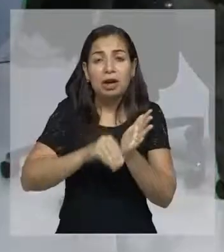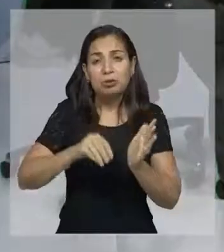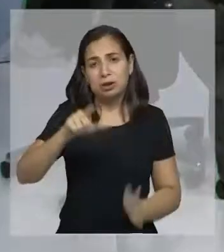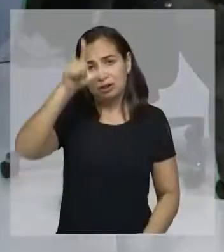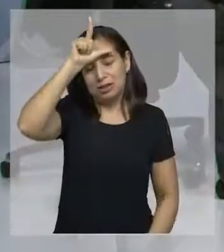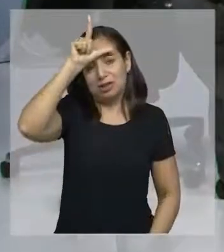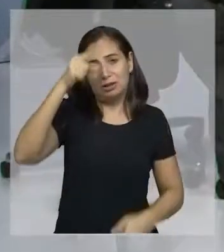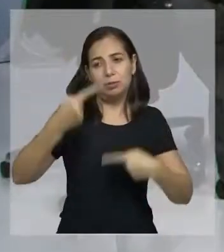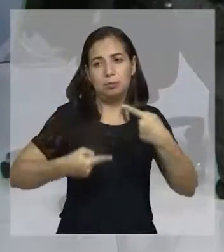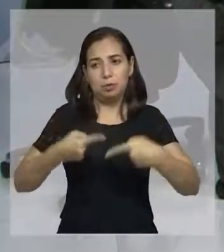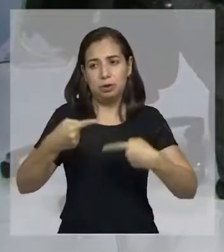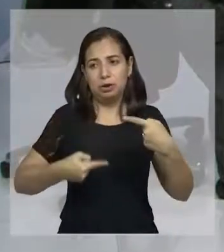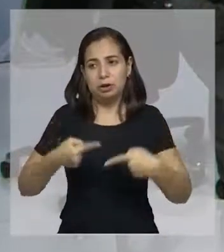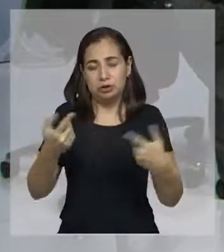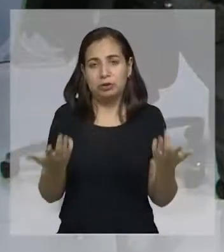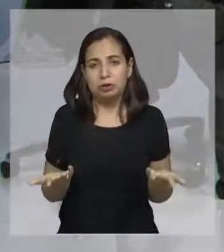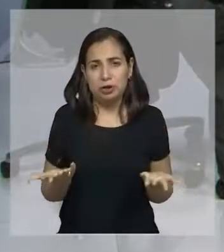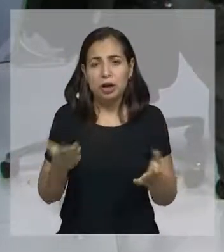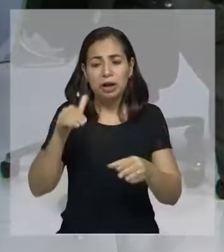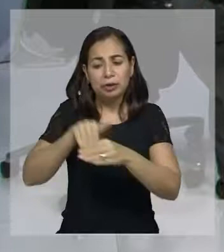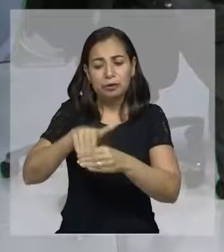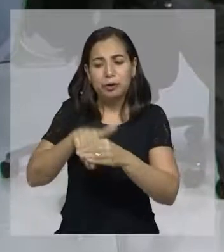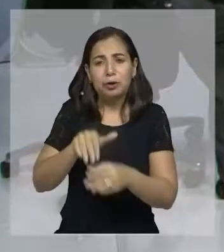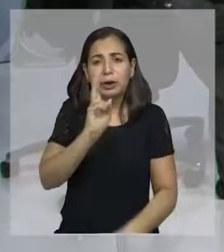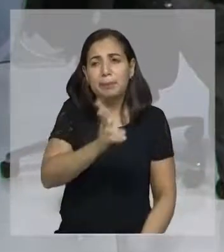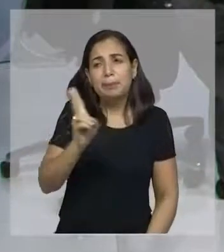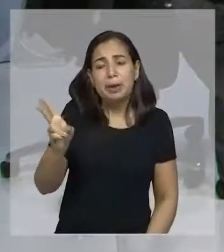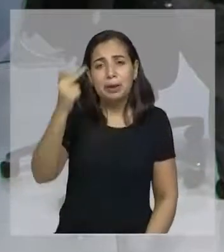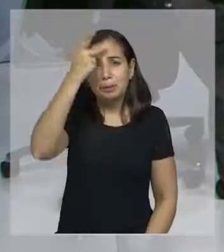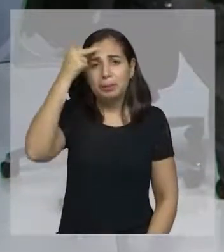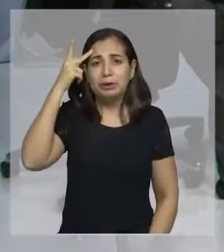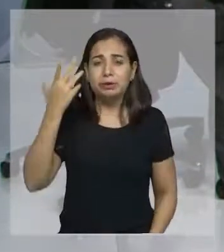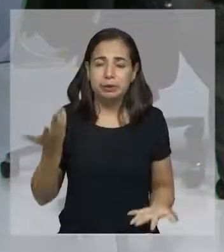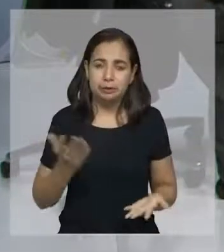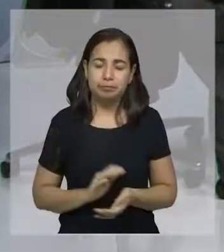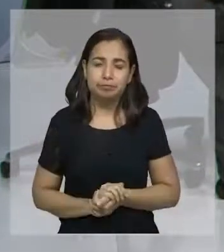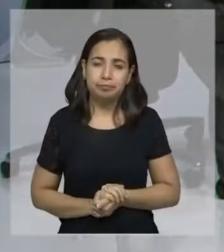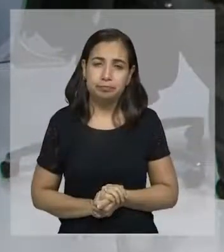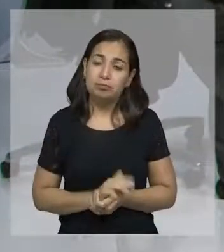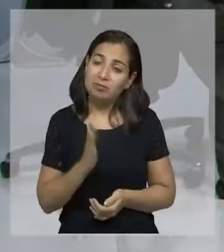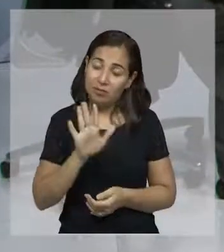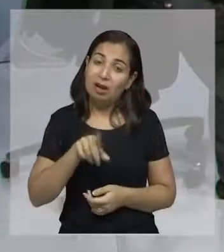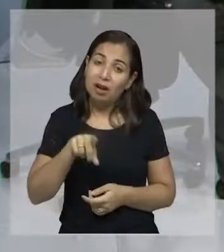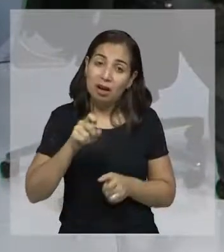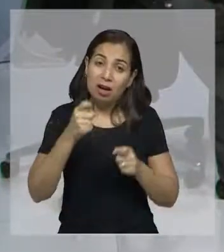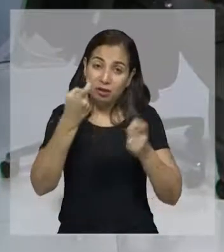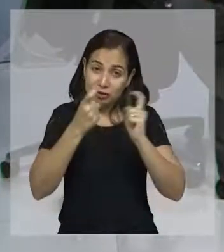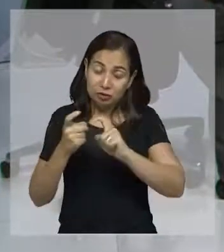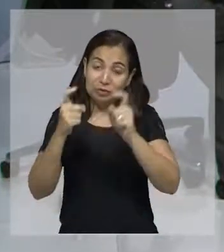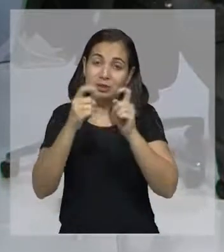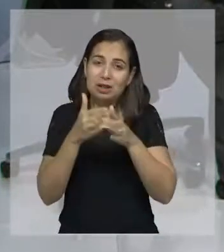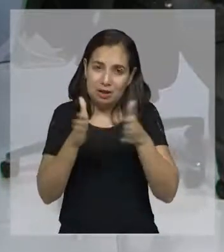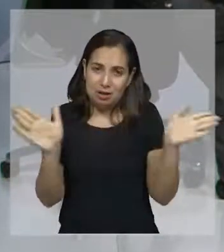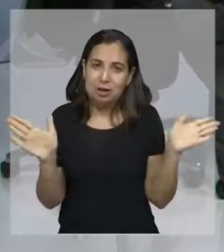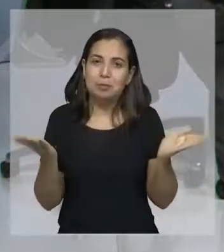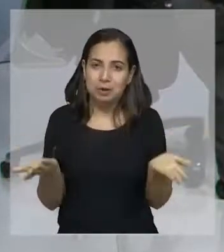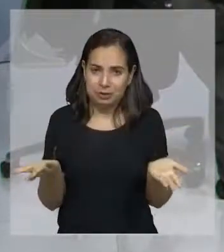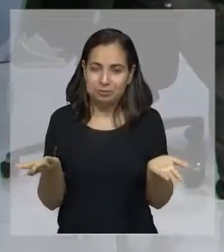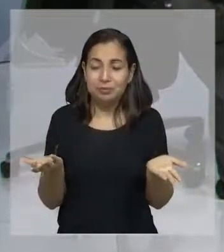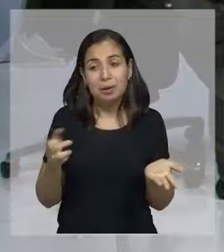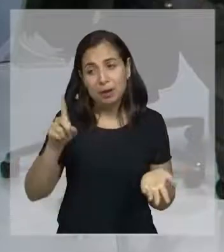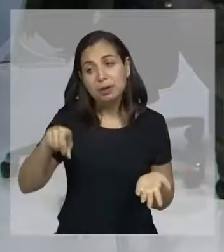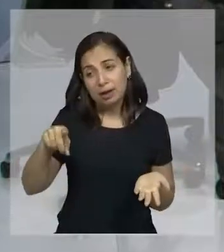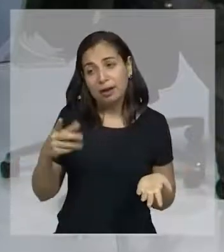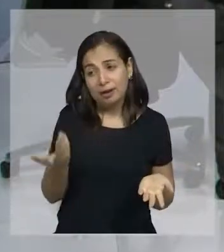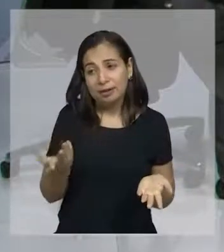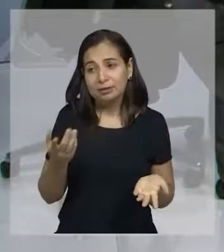nos mesmos. E a gente abre uma discussão bem mais ampla, né? Porque aí eu acho, vejo essa é a ideia, é ampliar a discussão. Como algo